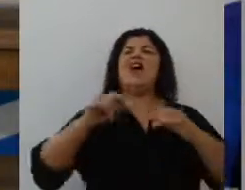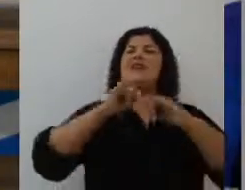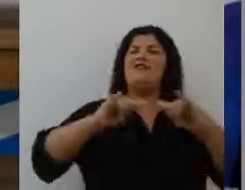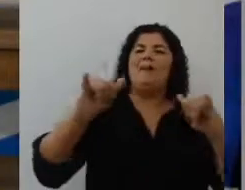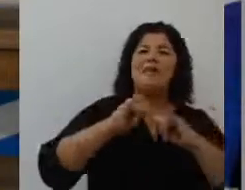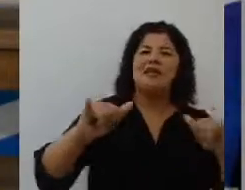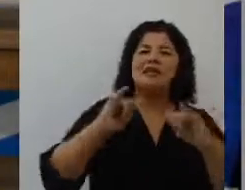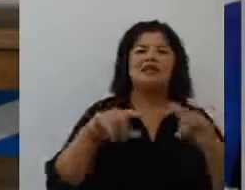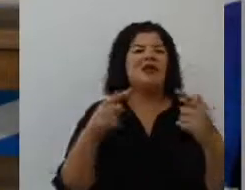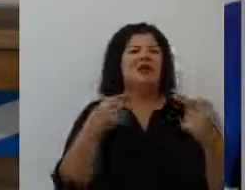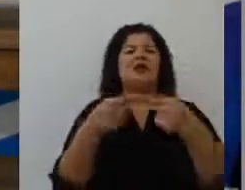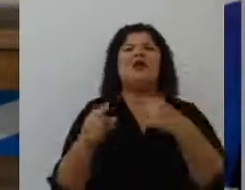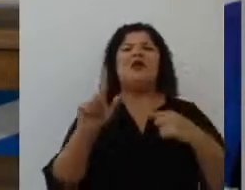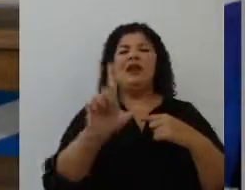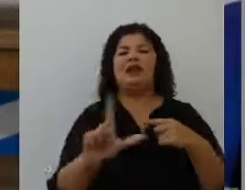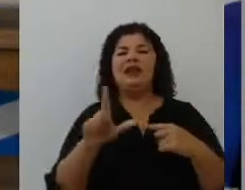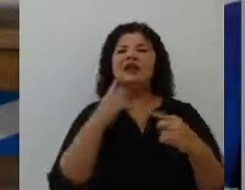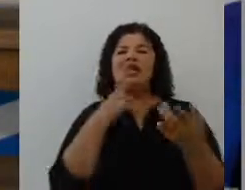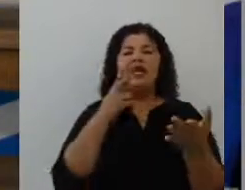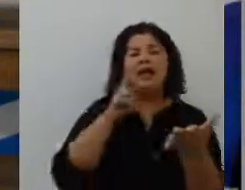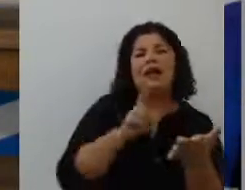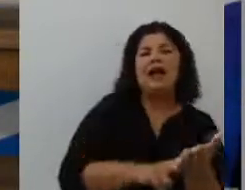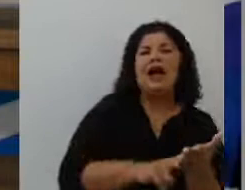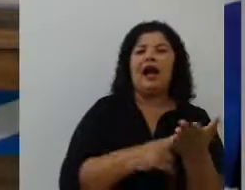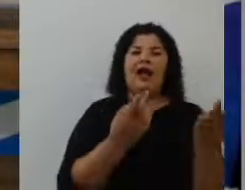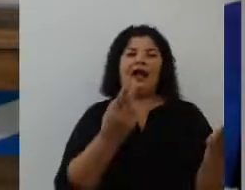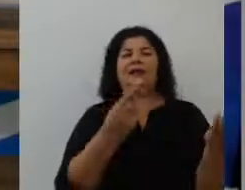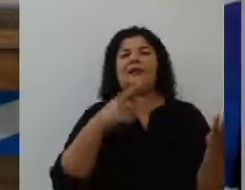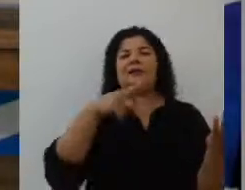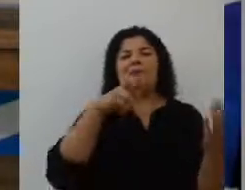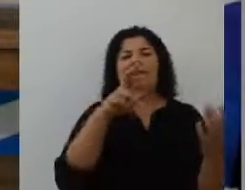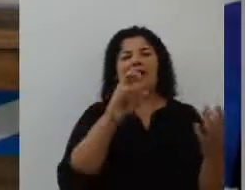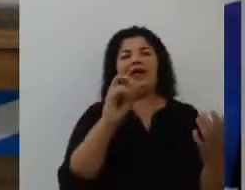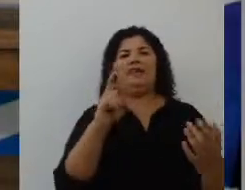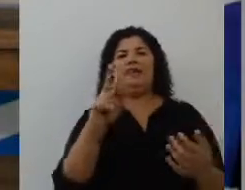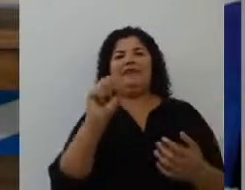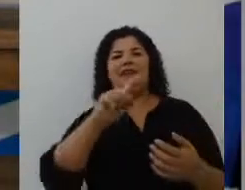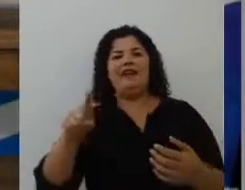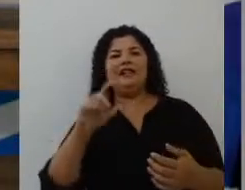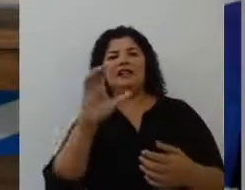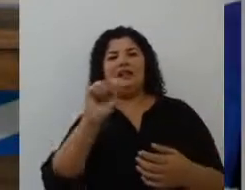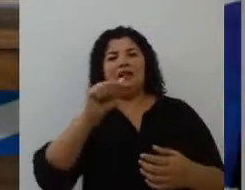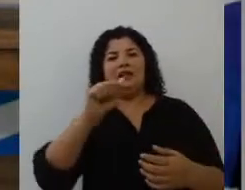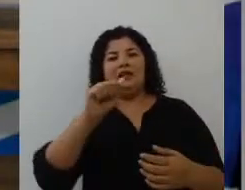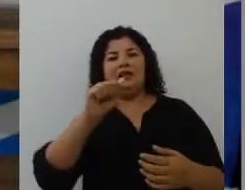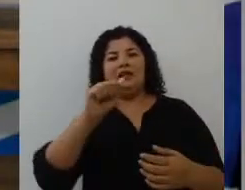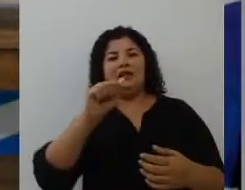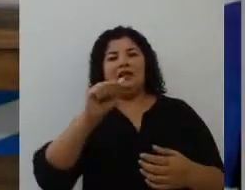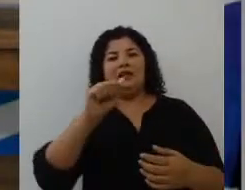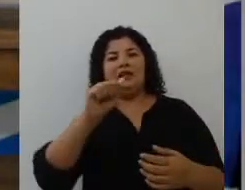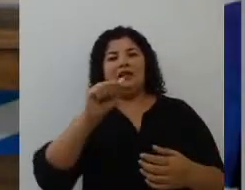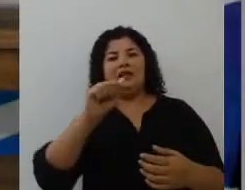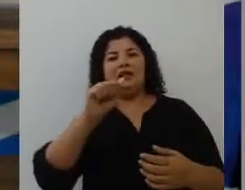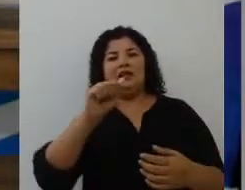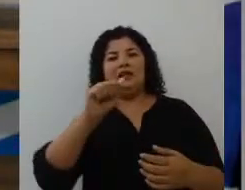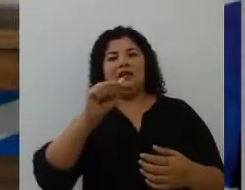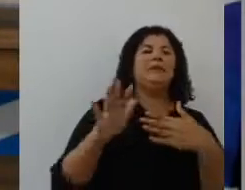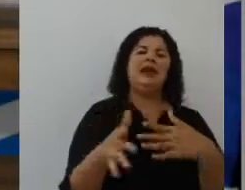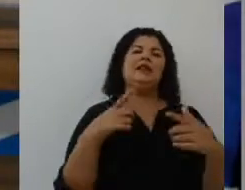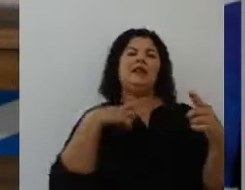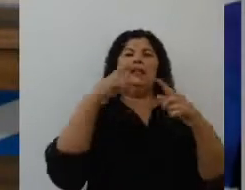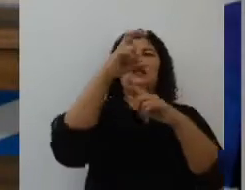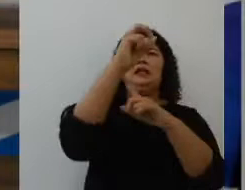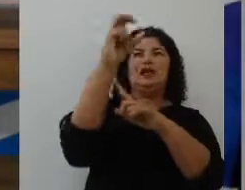textos informativos, a carta de Pero Vaz de Caminha, etc, etc. Vamos deixar isso lá. Mas a gente começa, então a gente tem lá